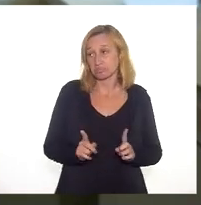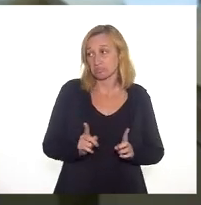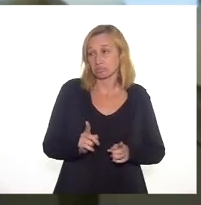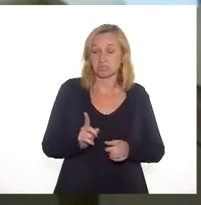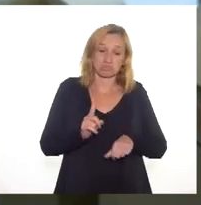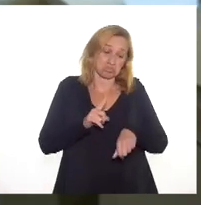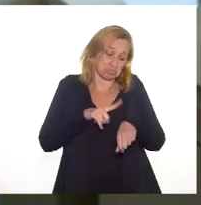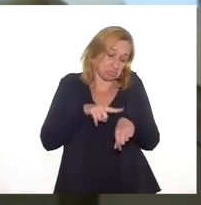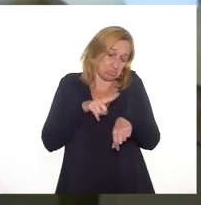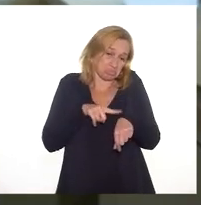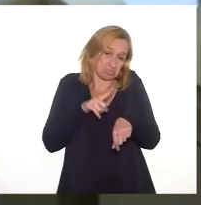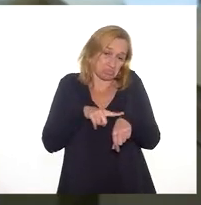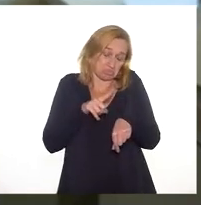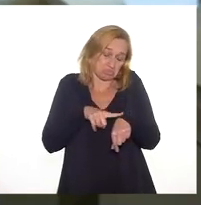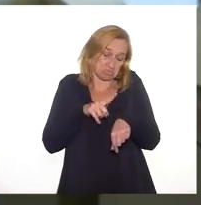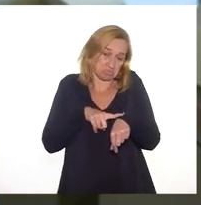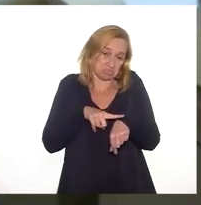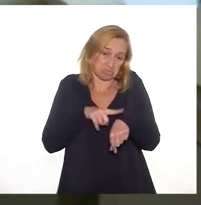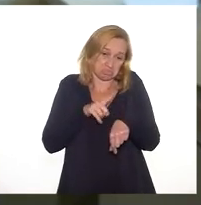tempo está